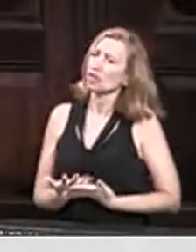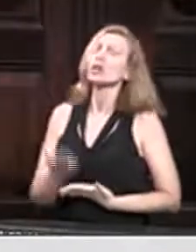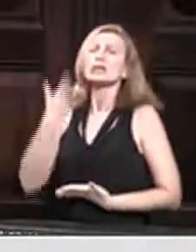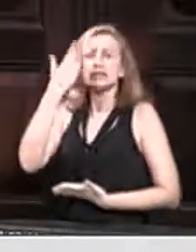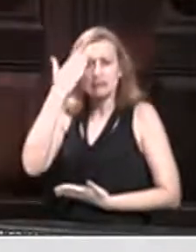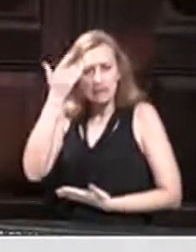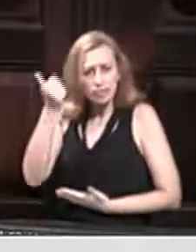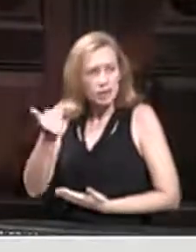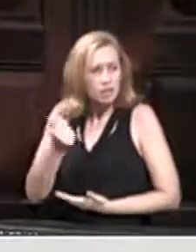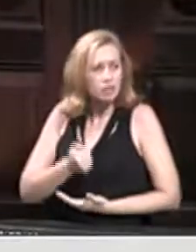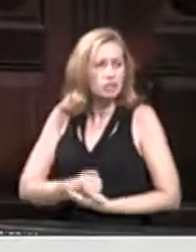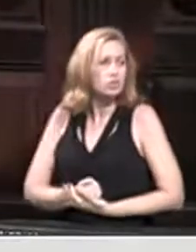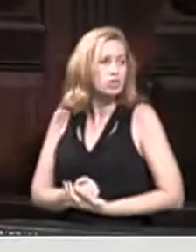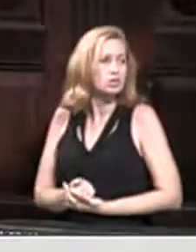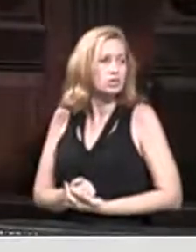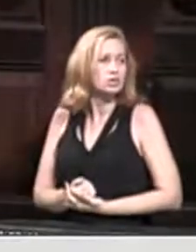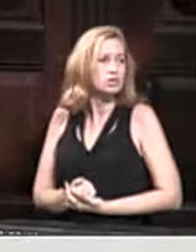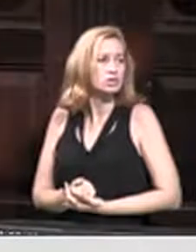Sabemos como está